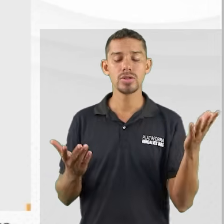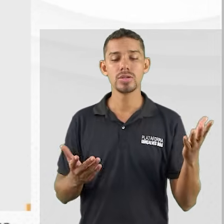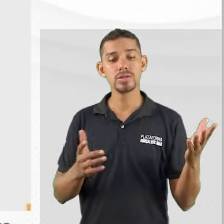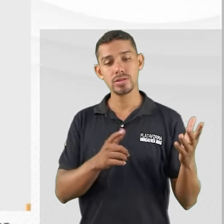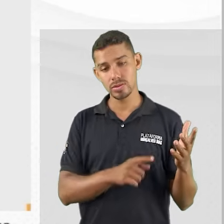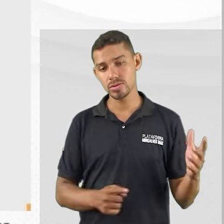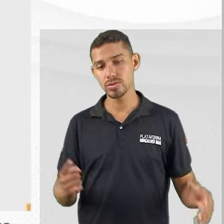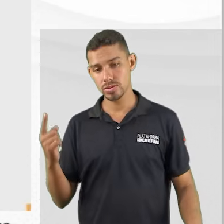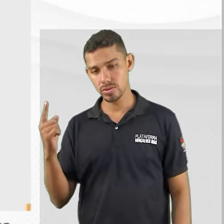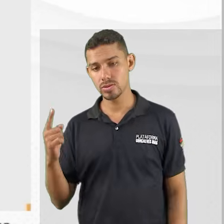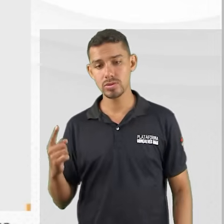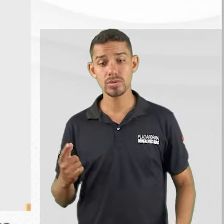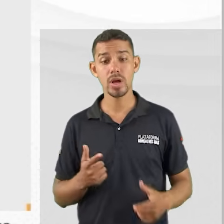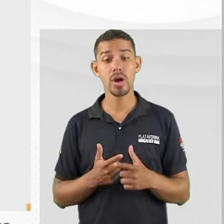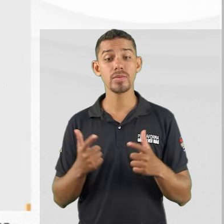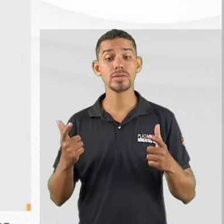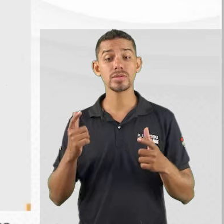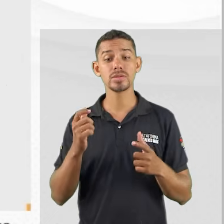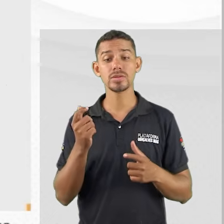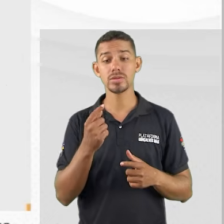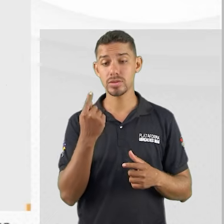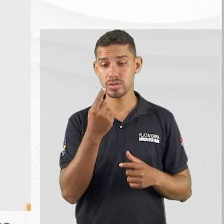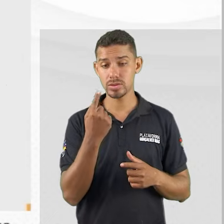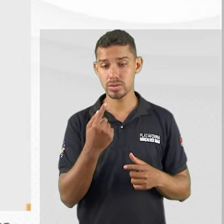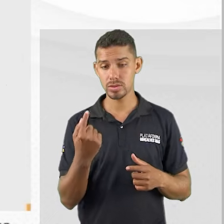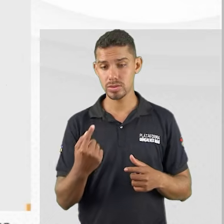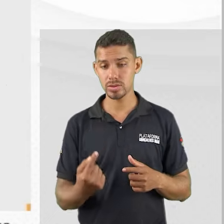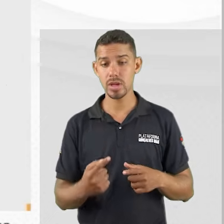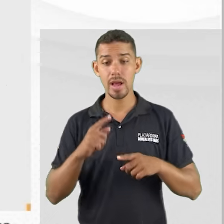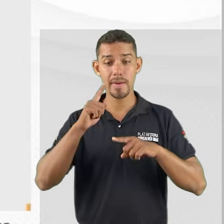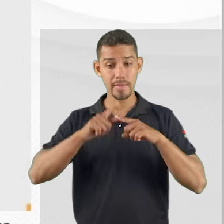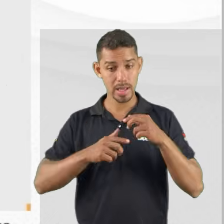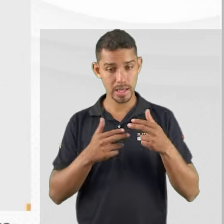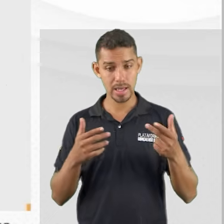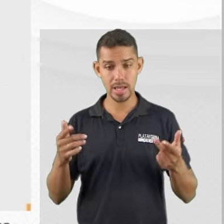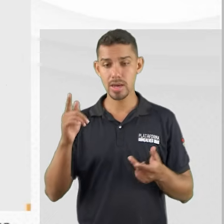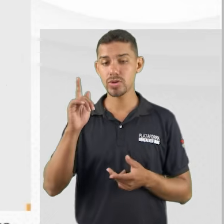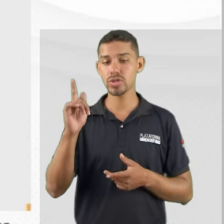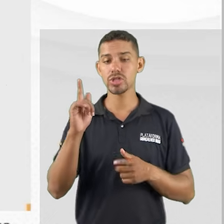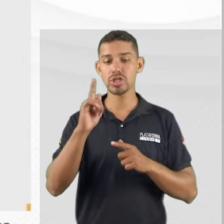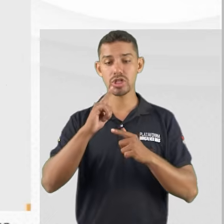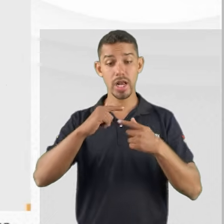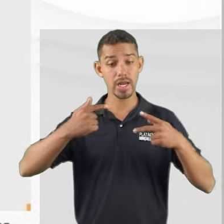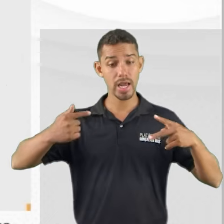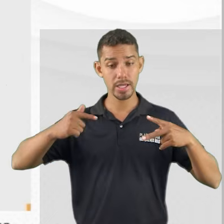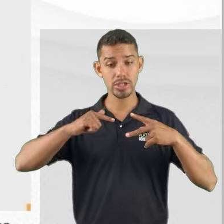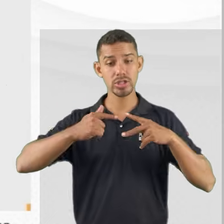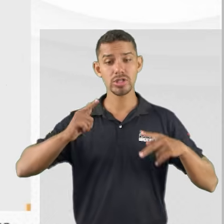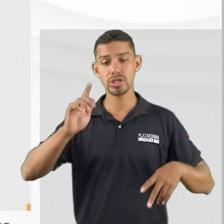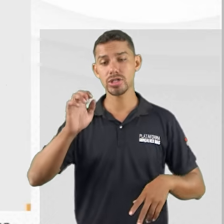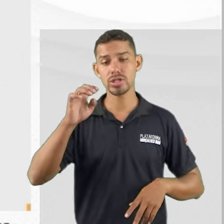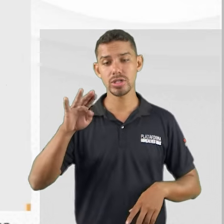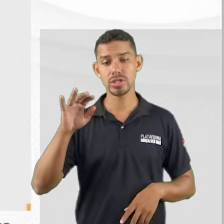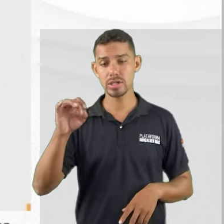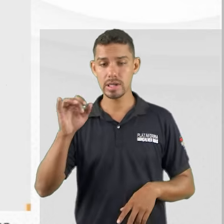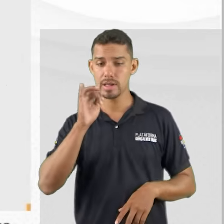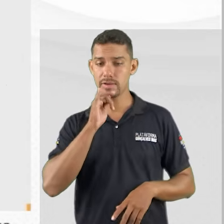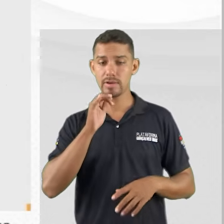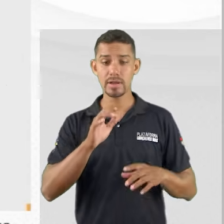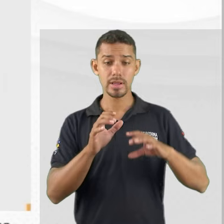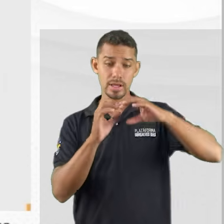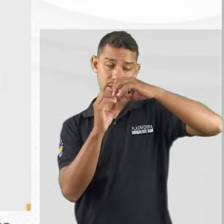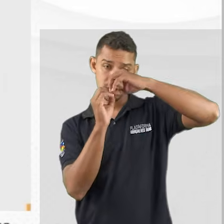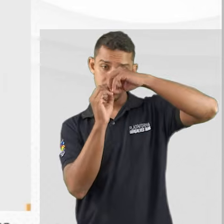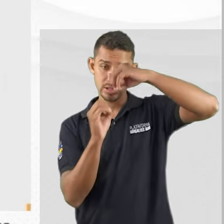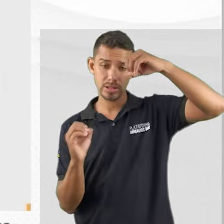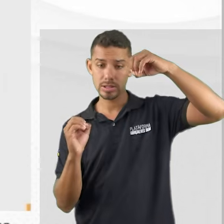um cromossomo. Eu aumento a quantidade de material genético, tá? Por quê? Porque mais na frente, na divisão